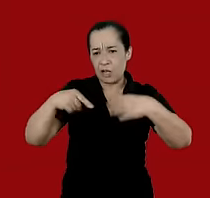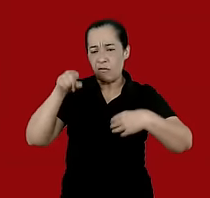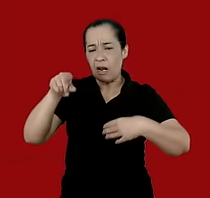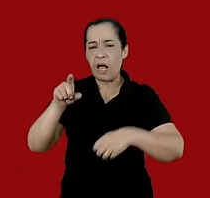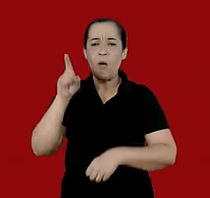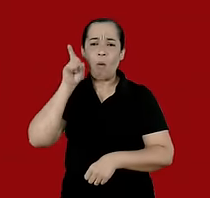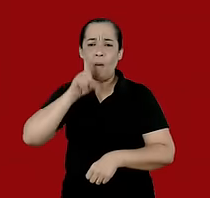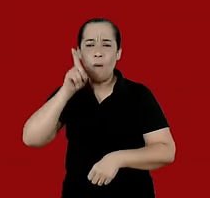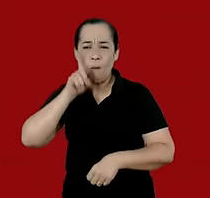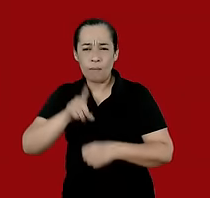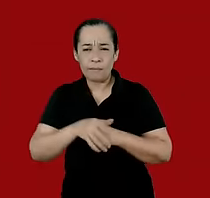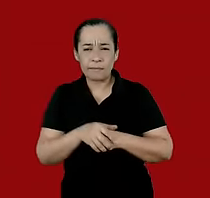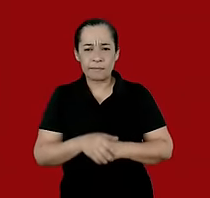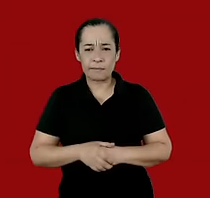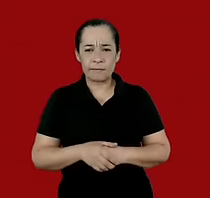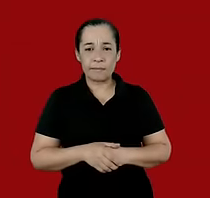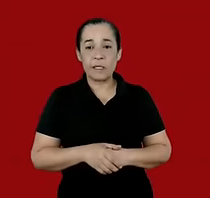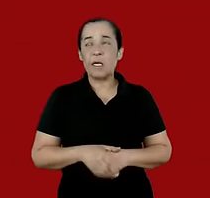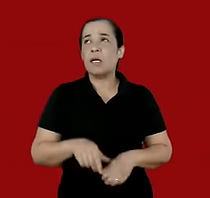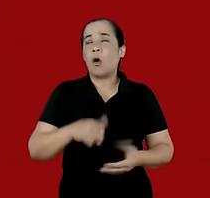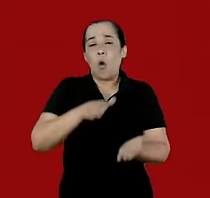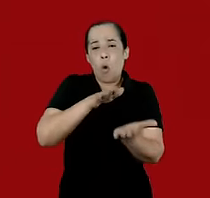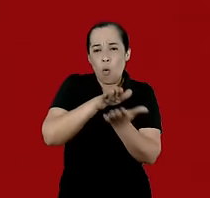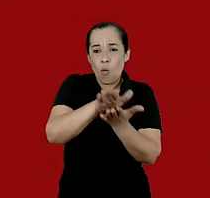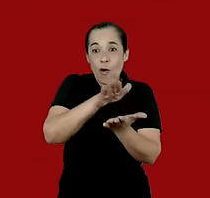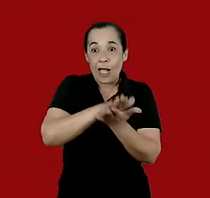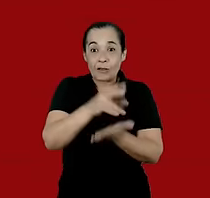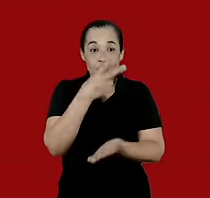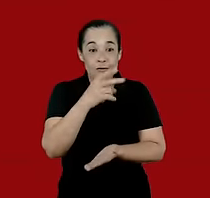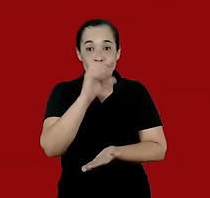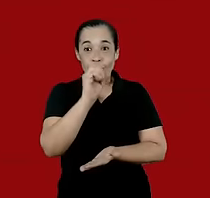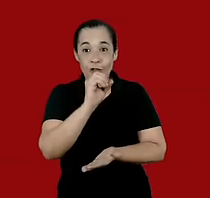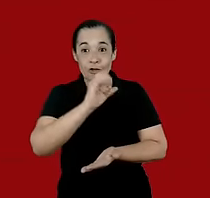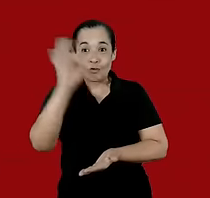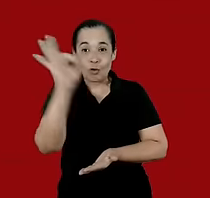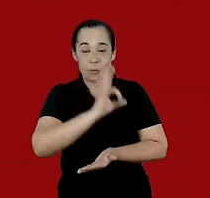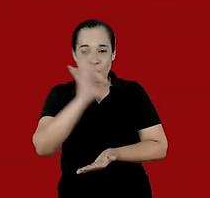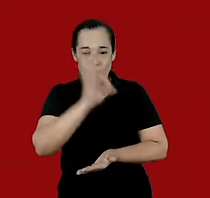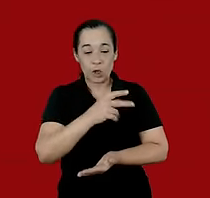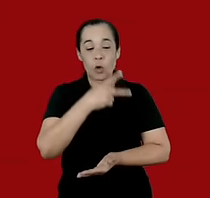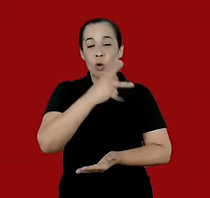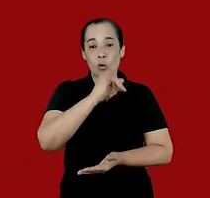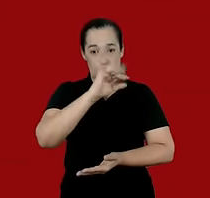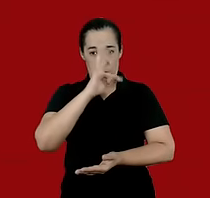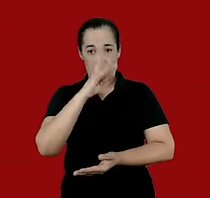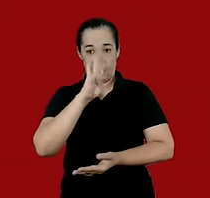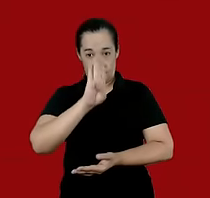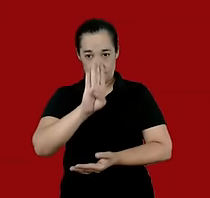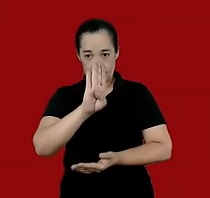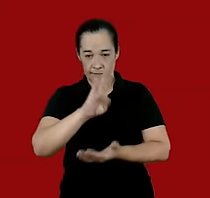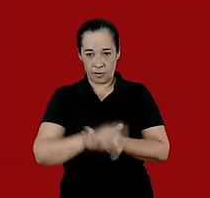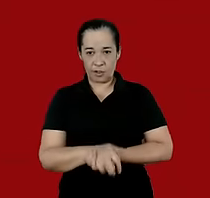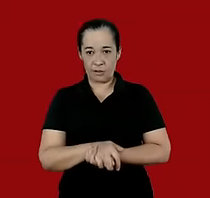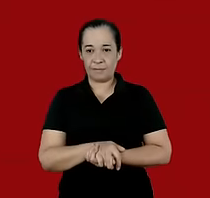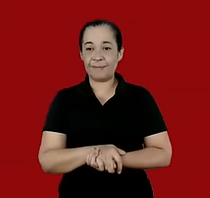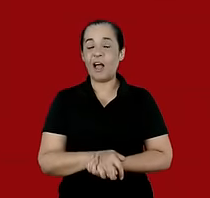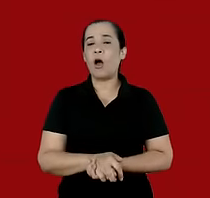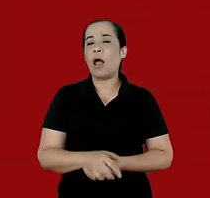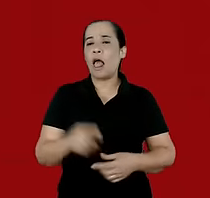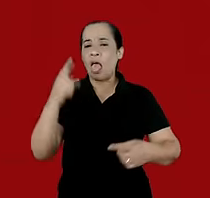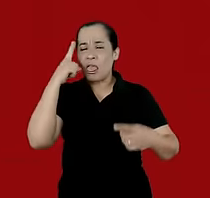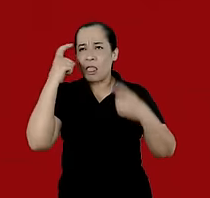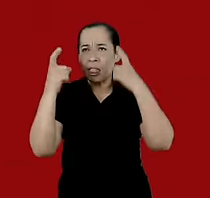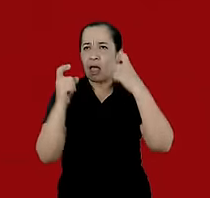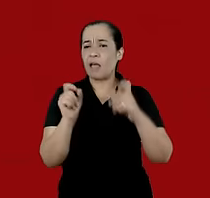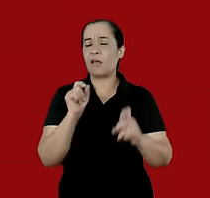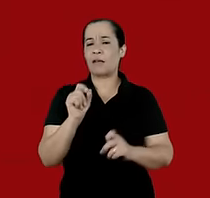gasto muito grande na pandemia de 20% do PIB e a gente começa a ver e a ideia é entender a ideia é transportar isso por que que isso